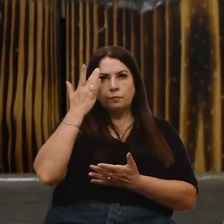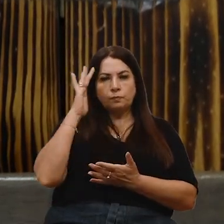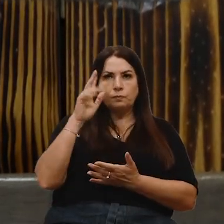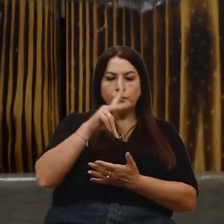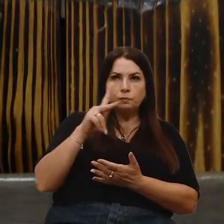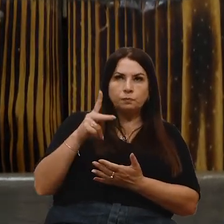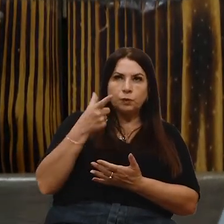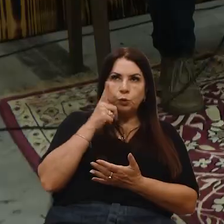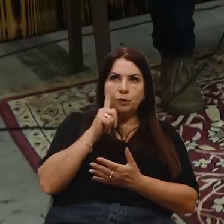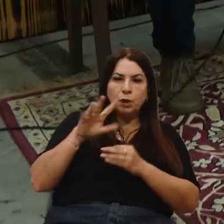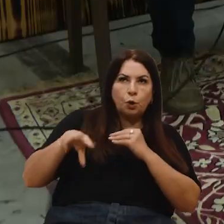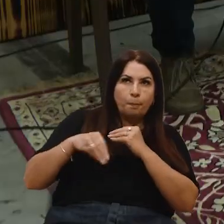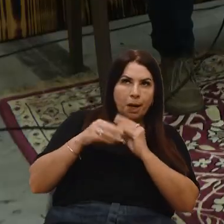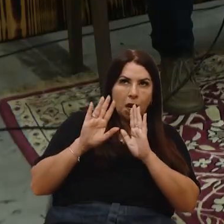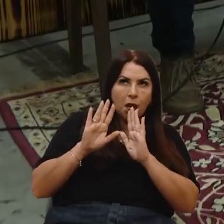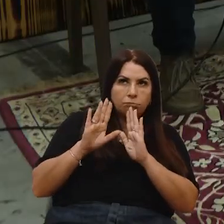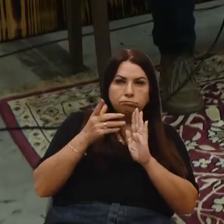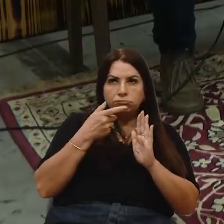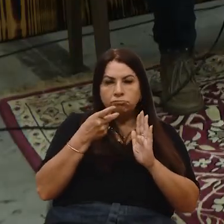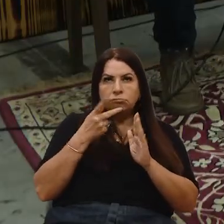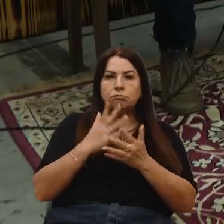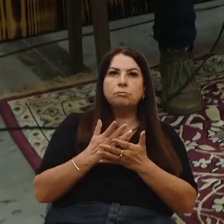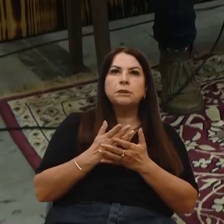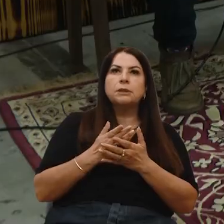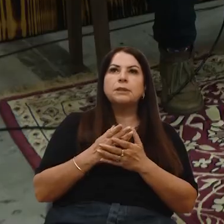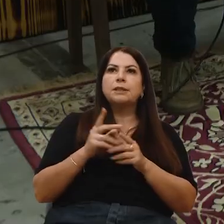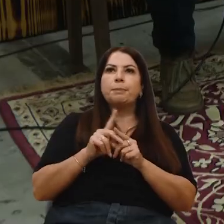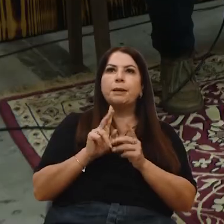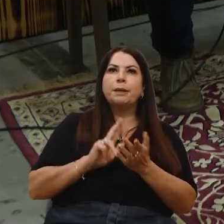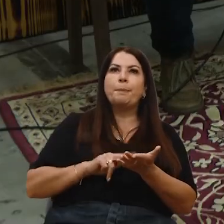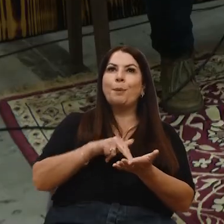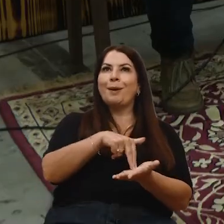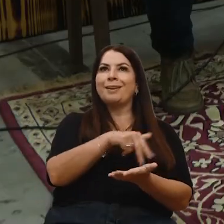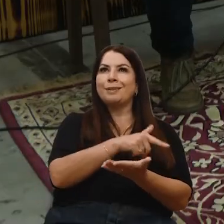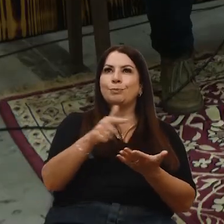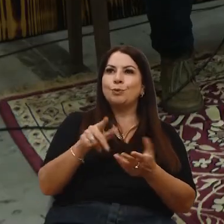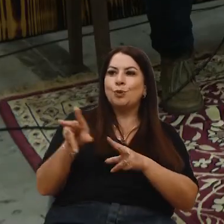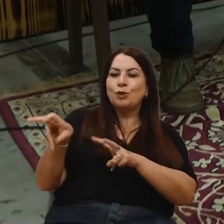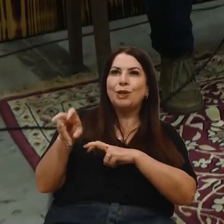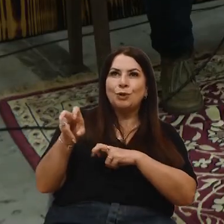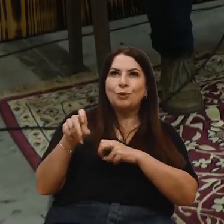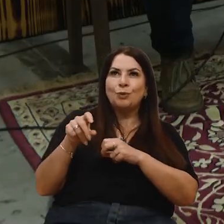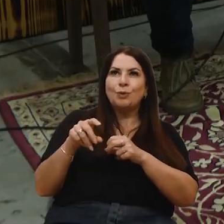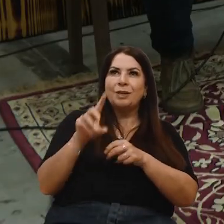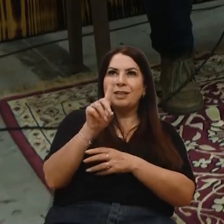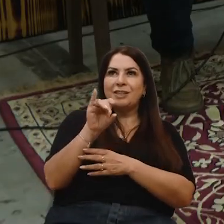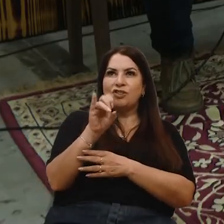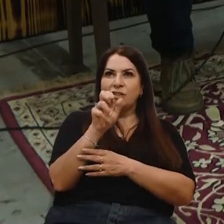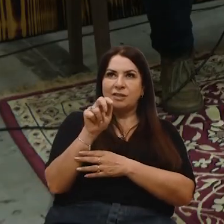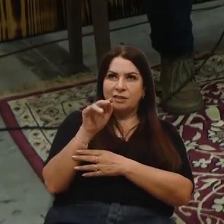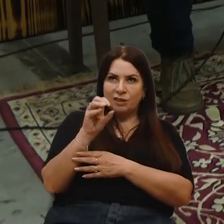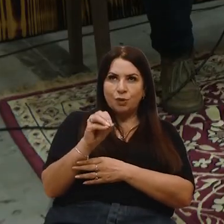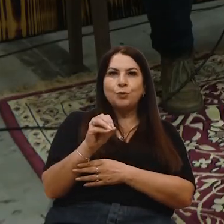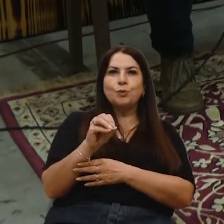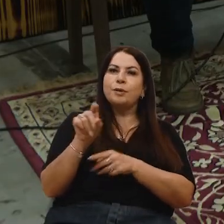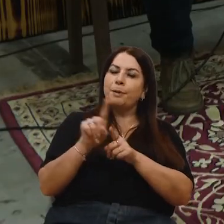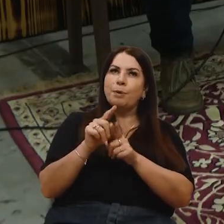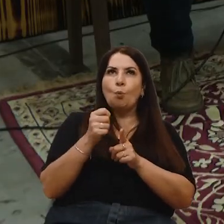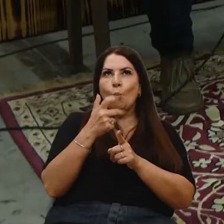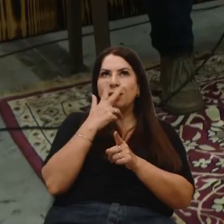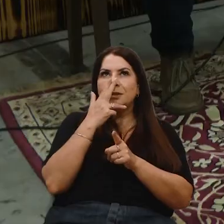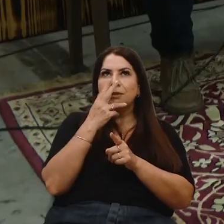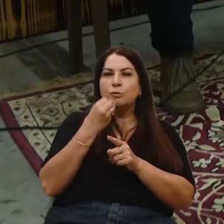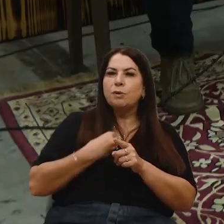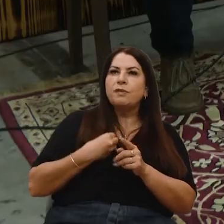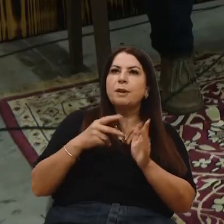Eu não sei se a professora gostaria de complementar também pelo protagonismo do interior e dos distritos. Que eles acabam tendo